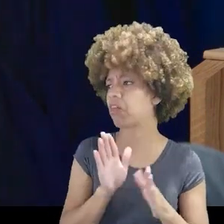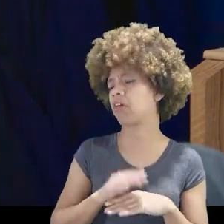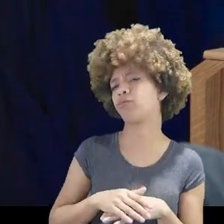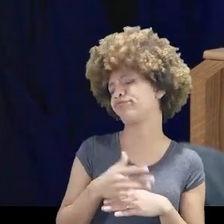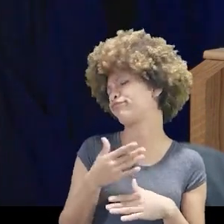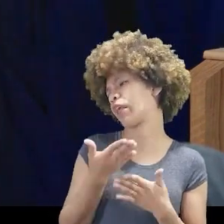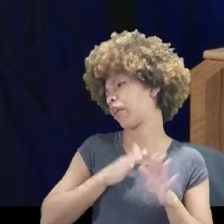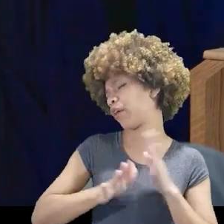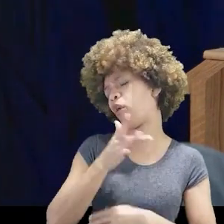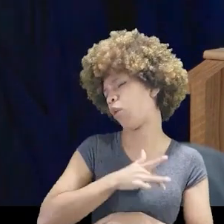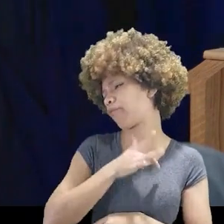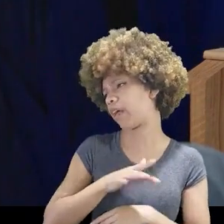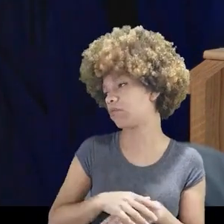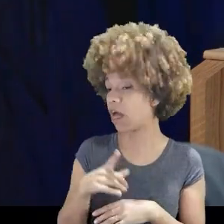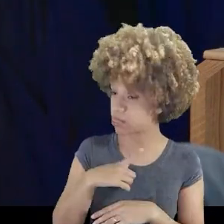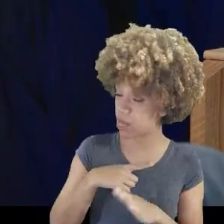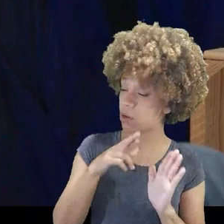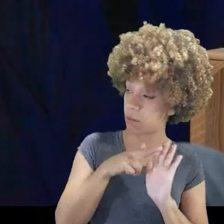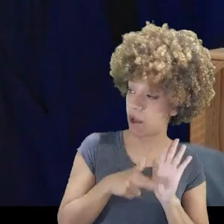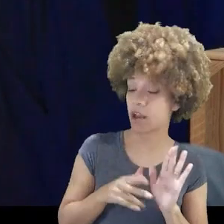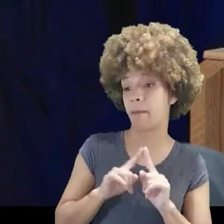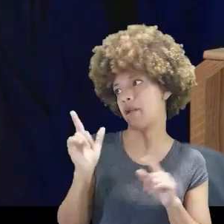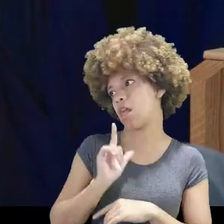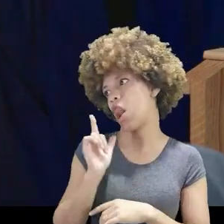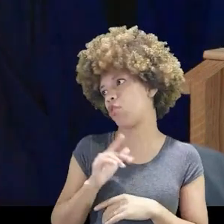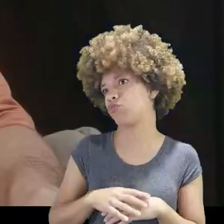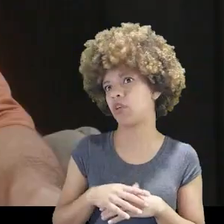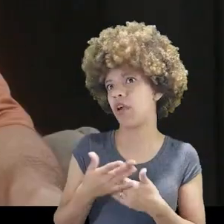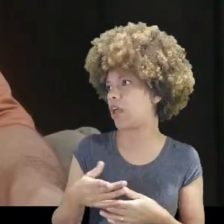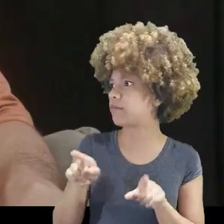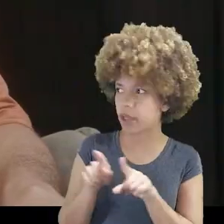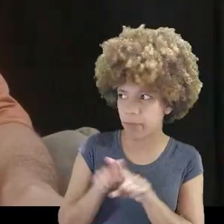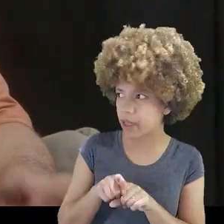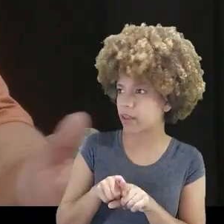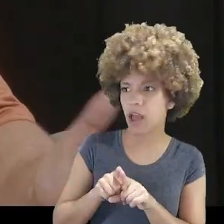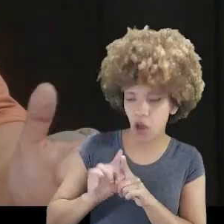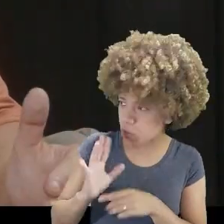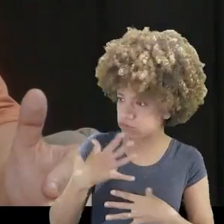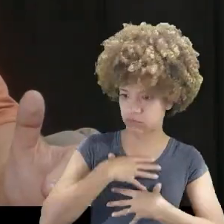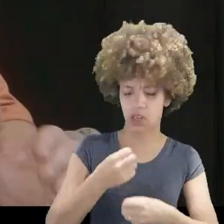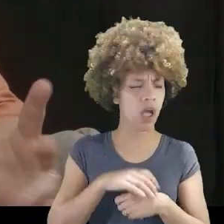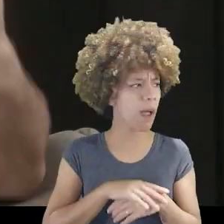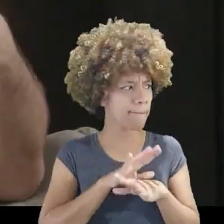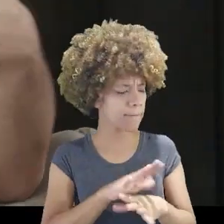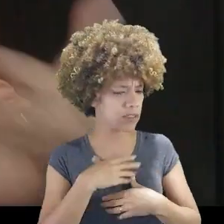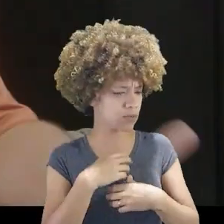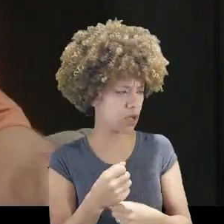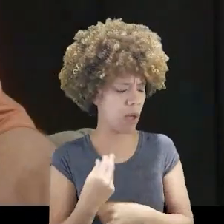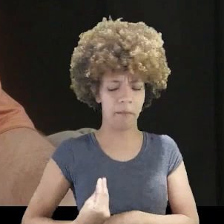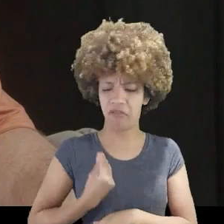e ai coitado existe um critério mas é lógico que o cara está se matando entende que dizer que o outro cara que a suicida